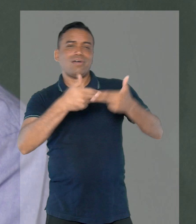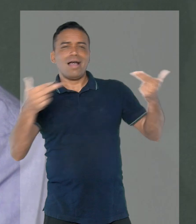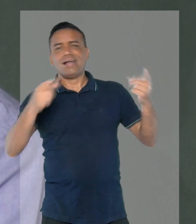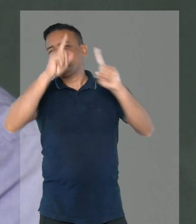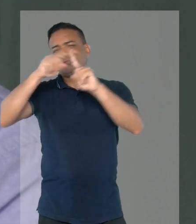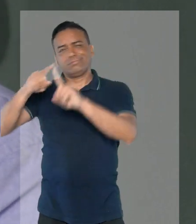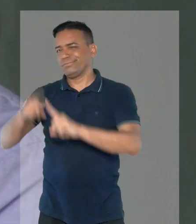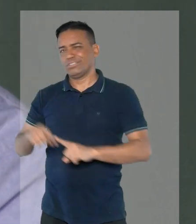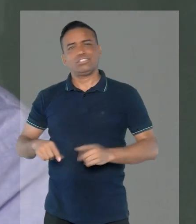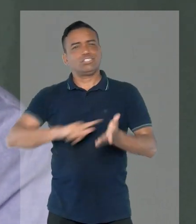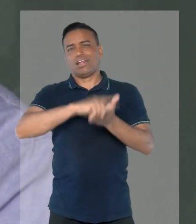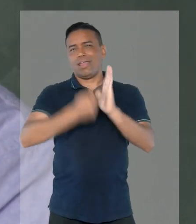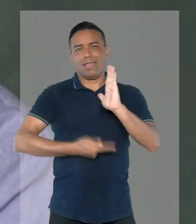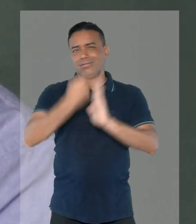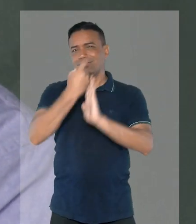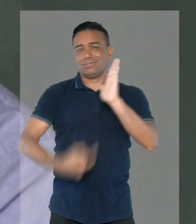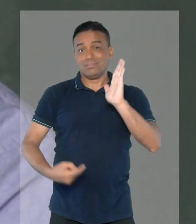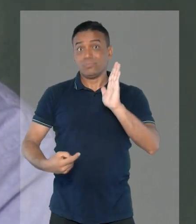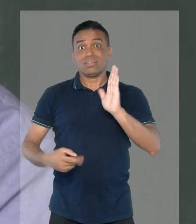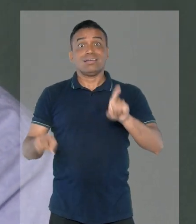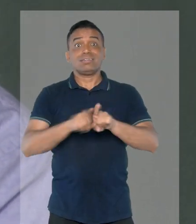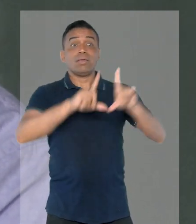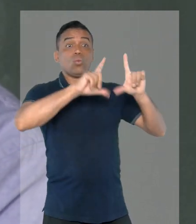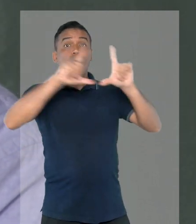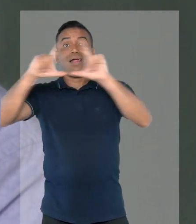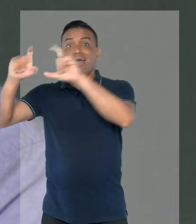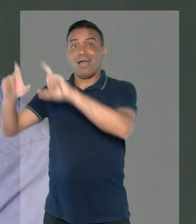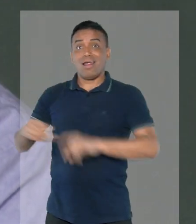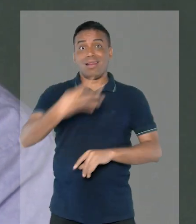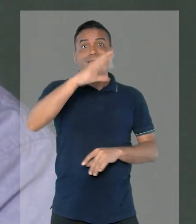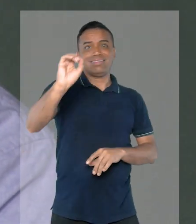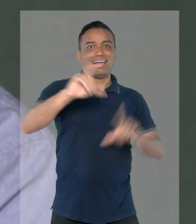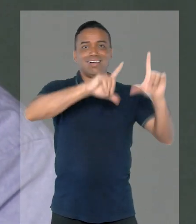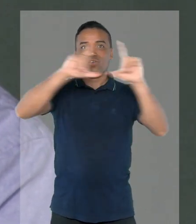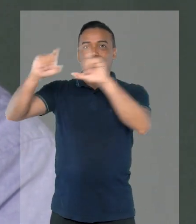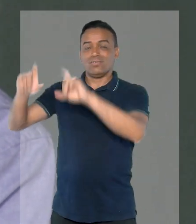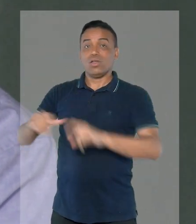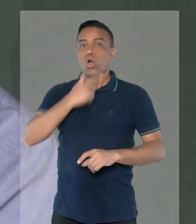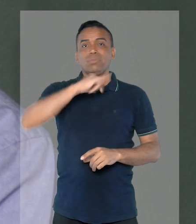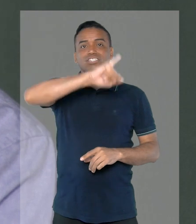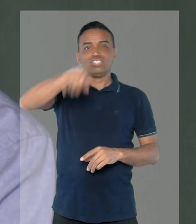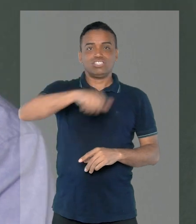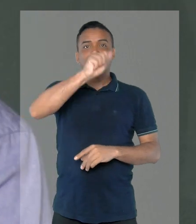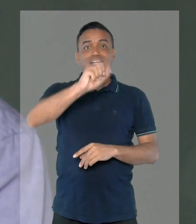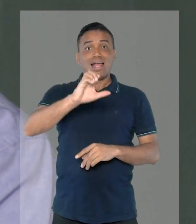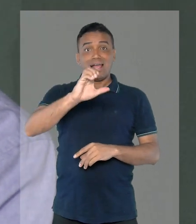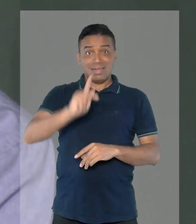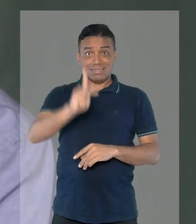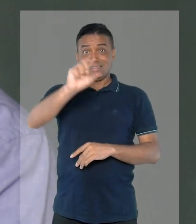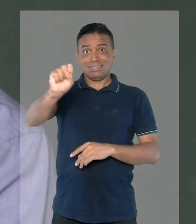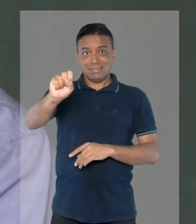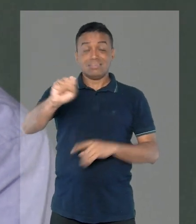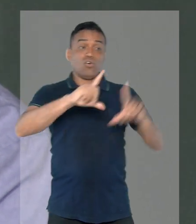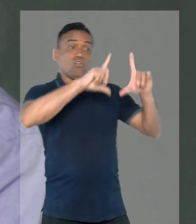com a quadra. E são 40 fotografias também do Jacques Pires, que é um fotógrafo. Então, eles fazem essa obra que